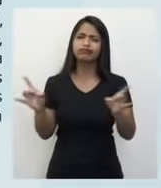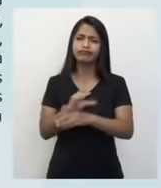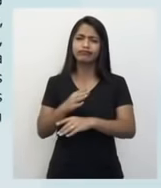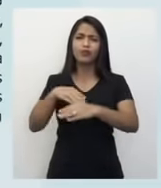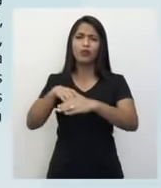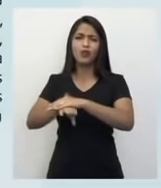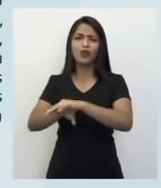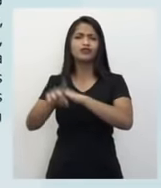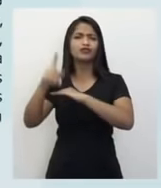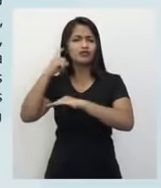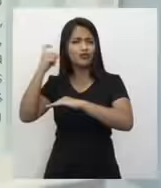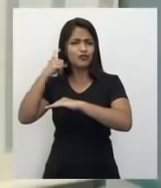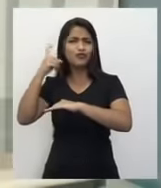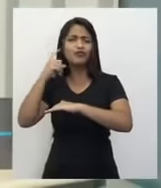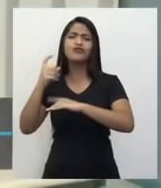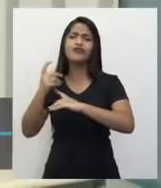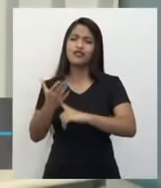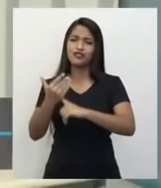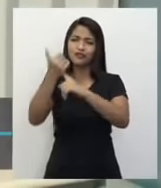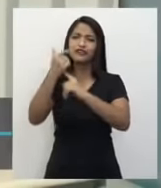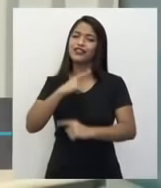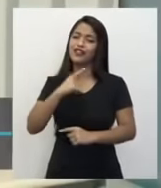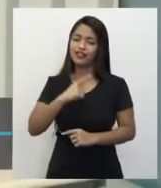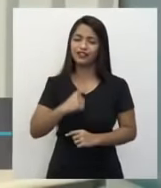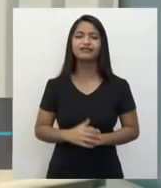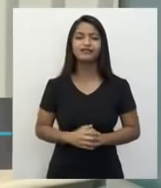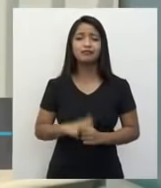mil sons já armazenados. Então, hoje a gente consegue